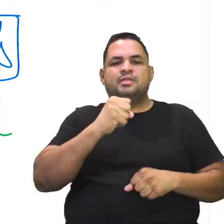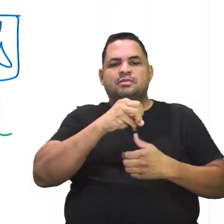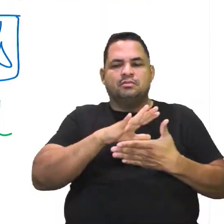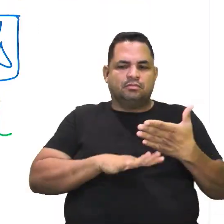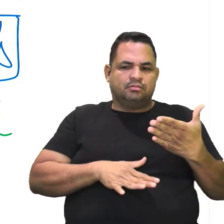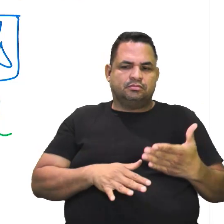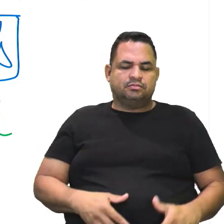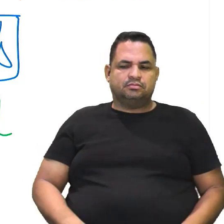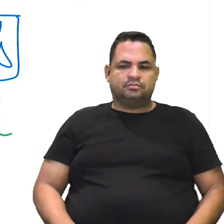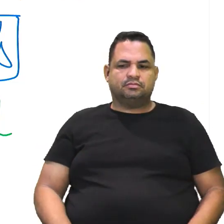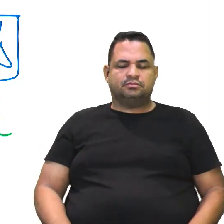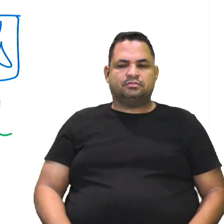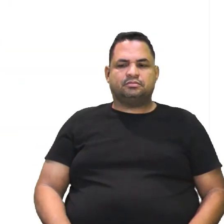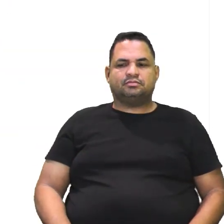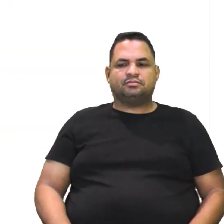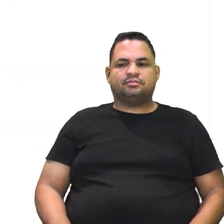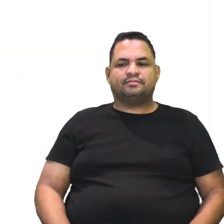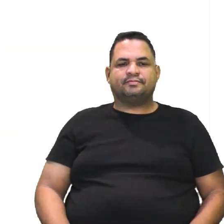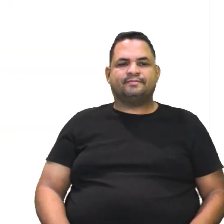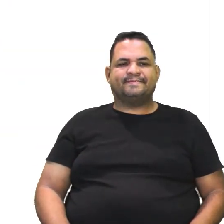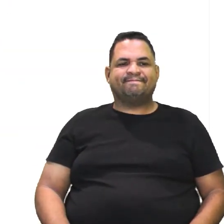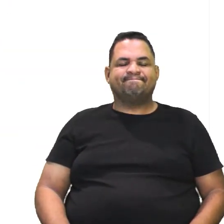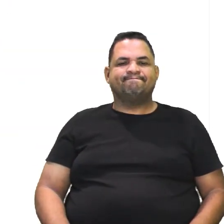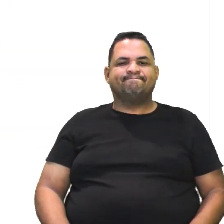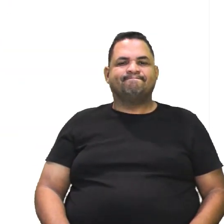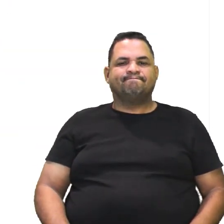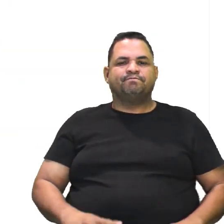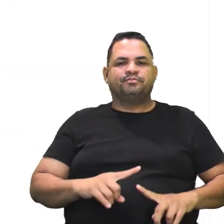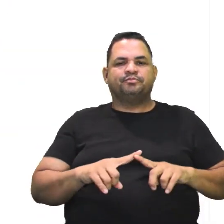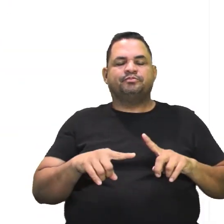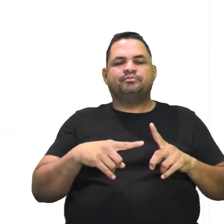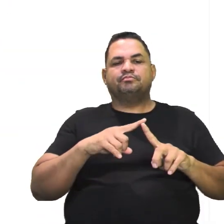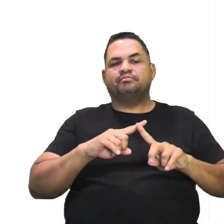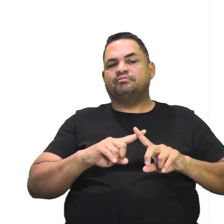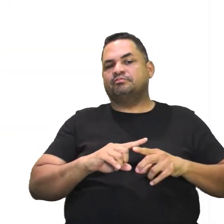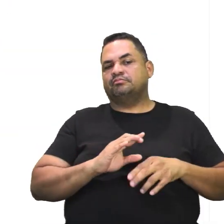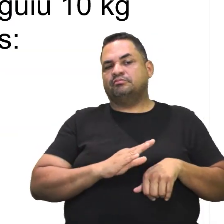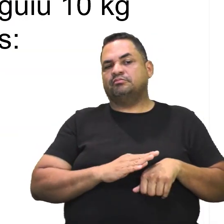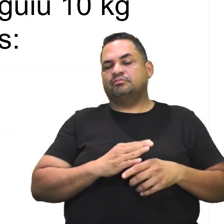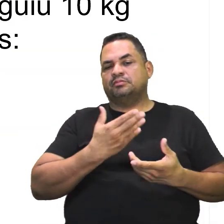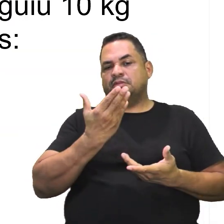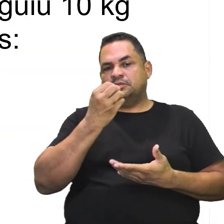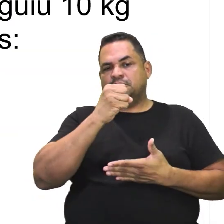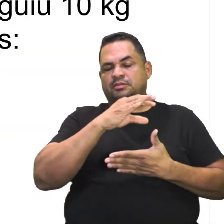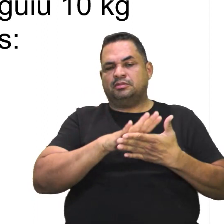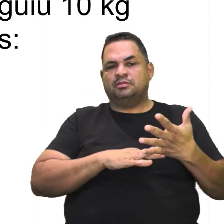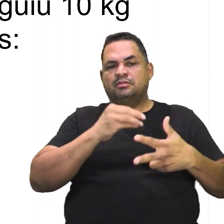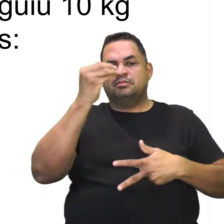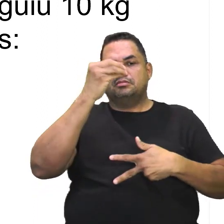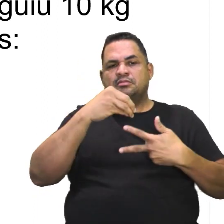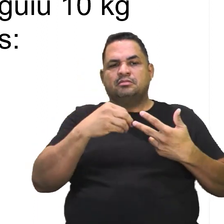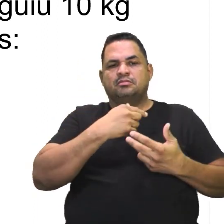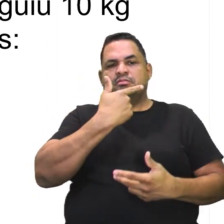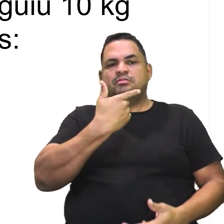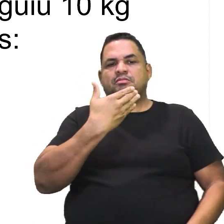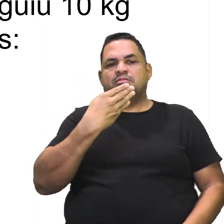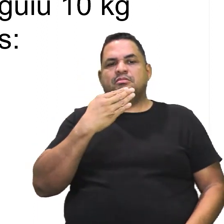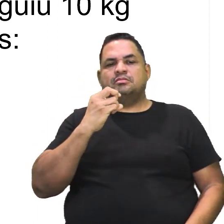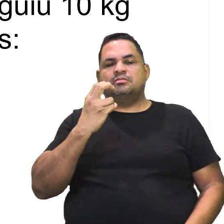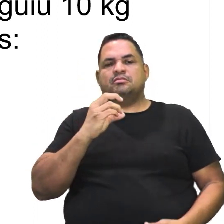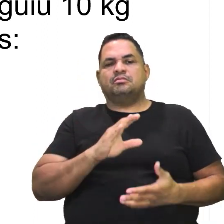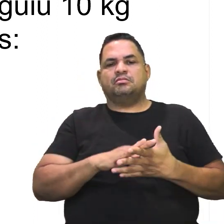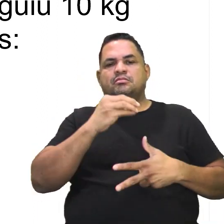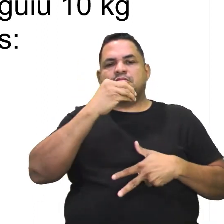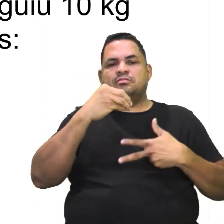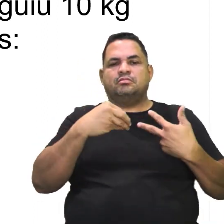a gente mata a dúvida e mostra o cálculo. Vamos para mais uma questão do Enem. Agora é a 142 do Enem